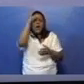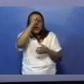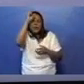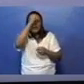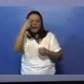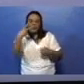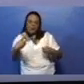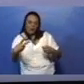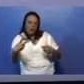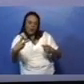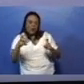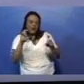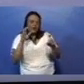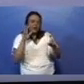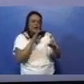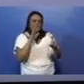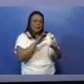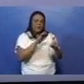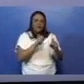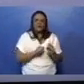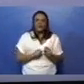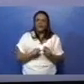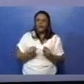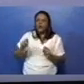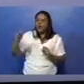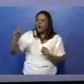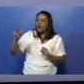mito do Prometeu e os primeiros homens, que foi o